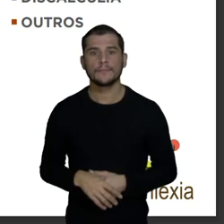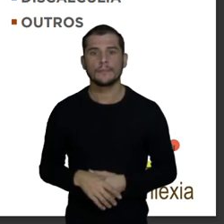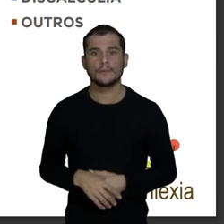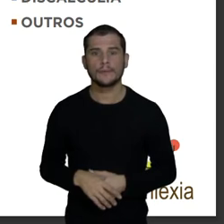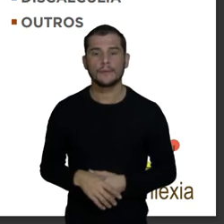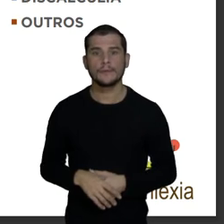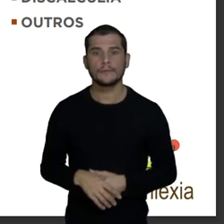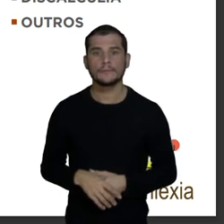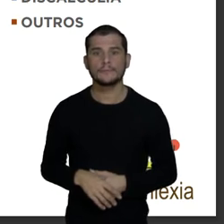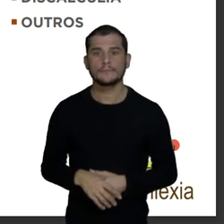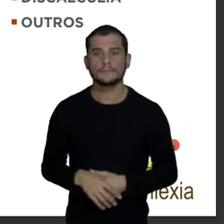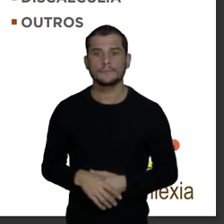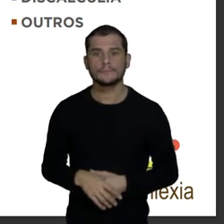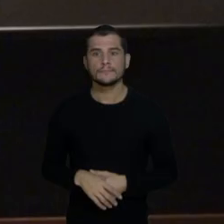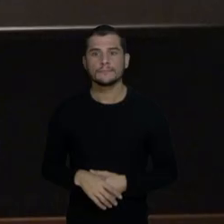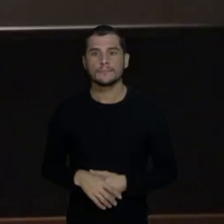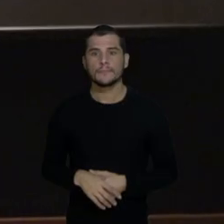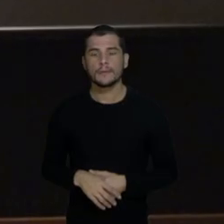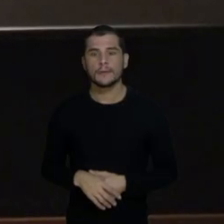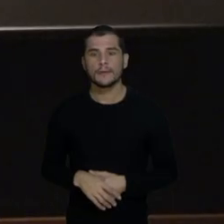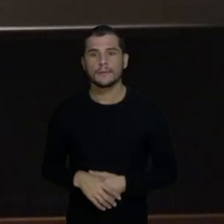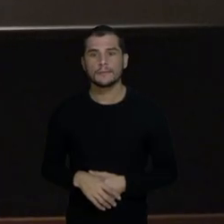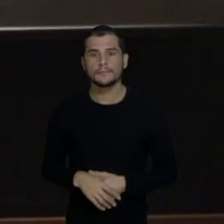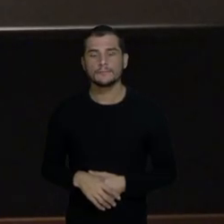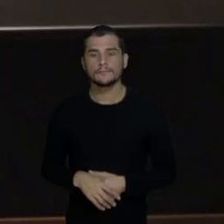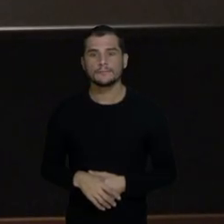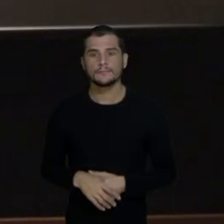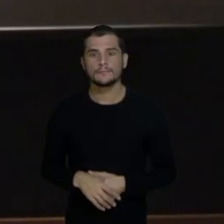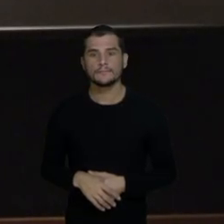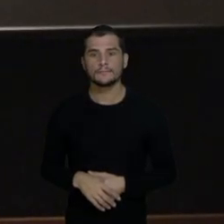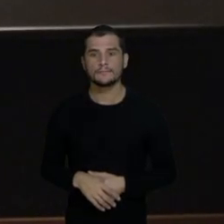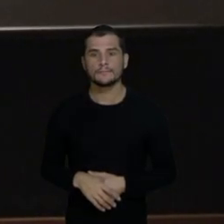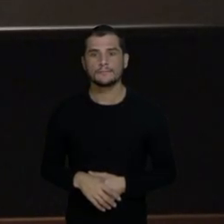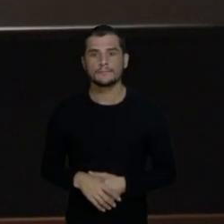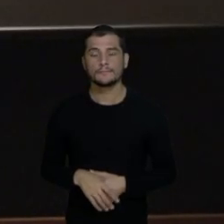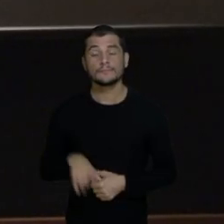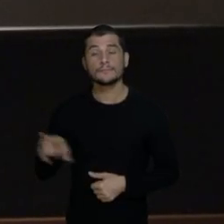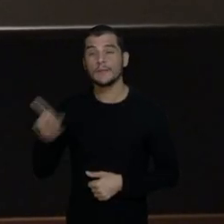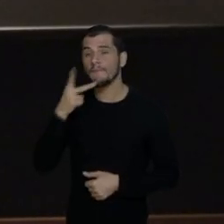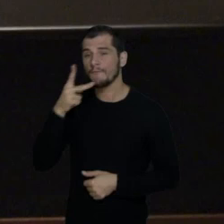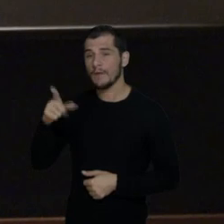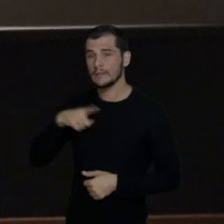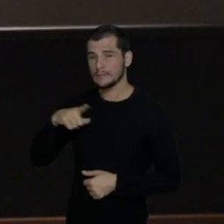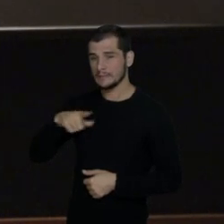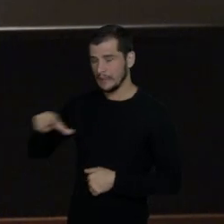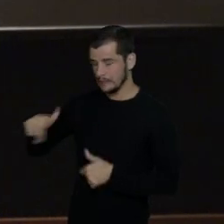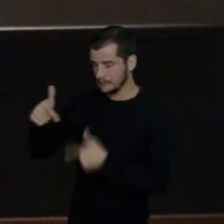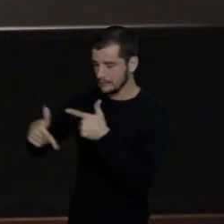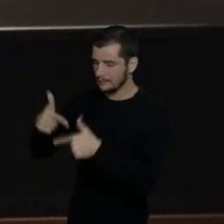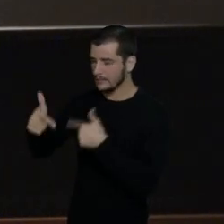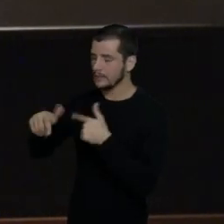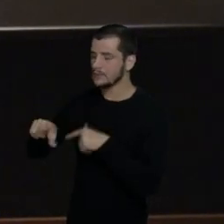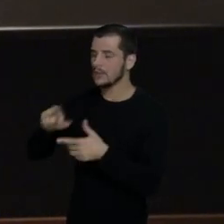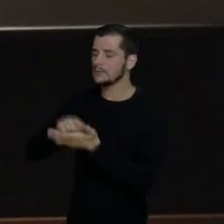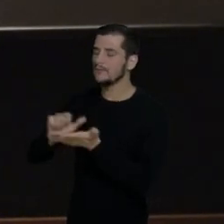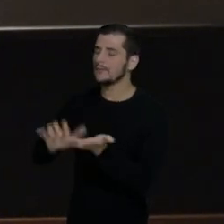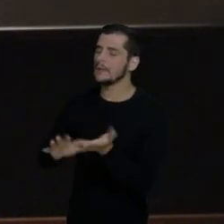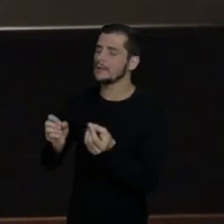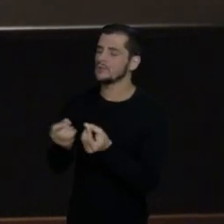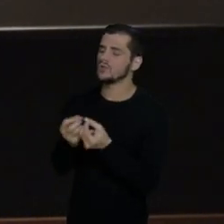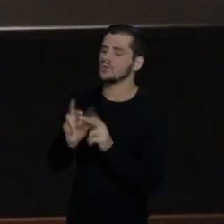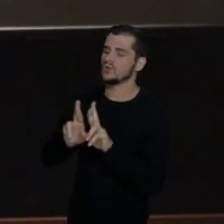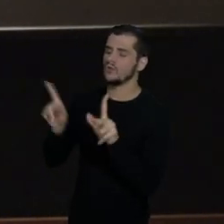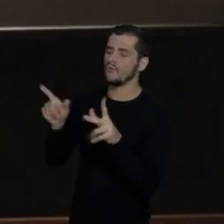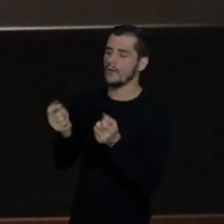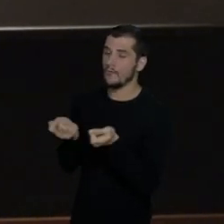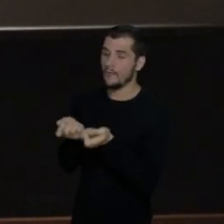nadini Agora você falou para mim assim que eu tenho que fazer um um um trabalho diferente com o meu estudante com dislexia Mas eu